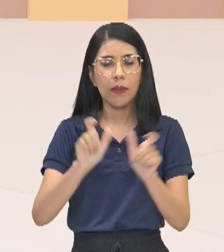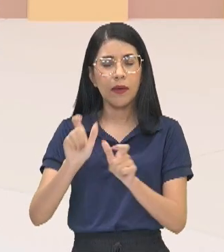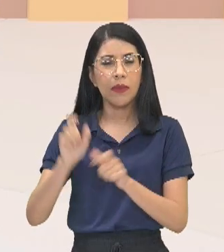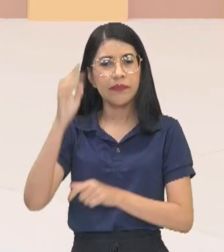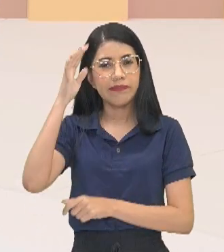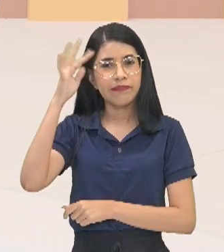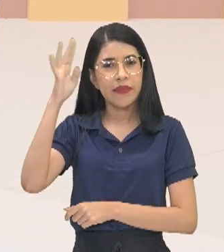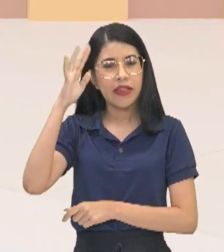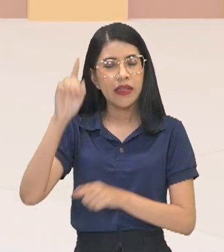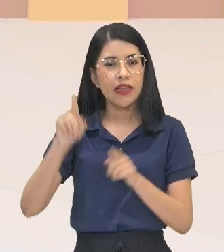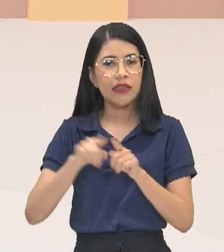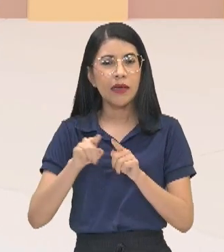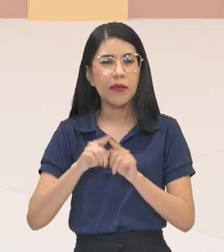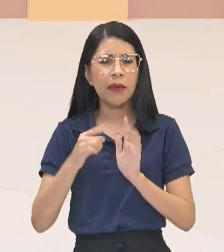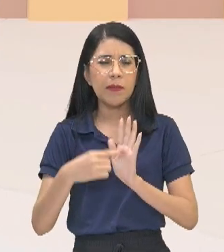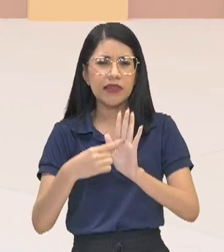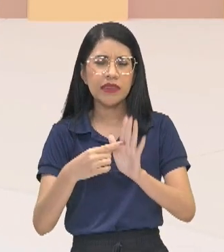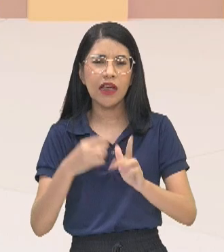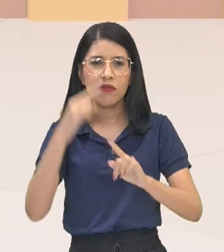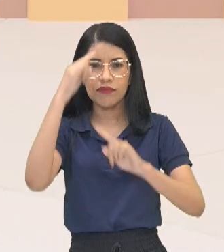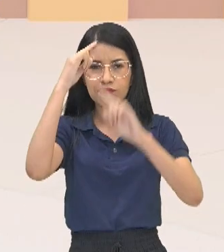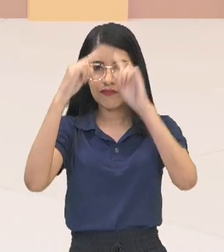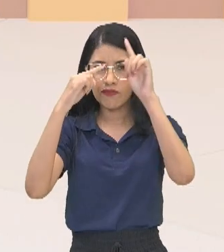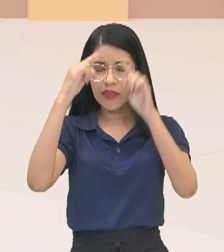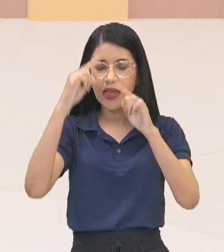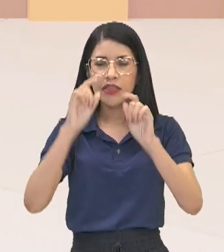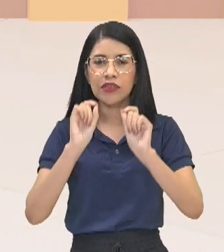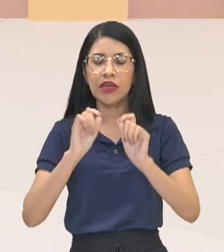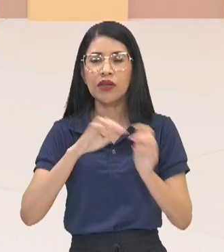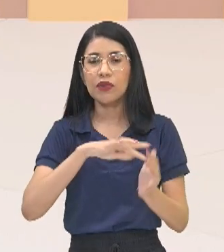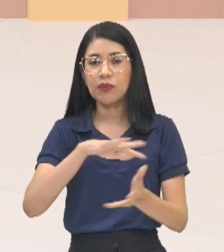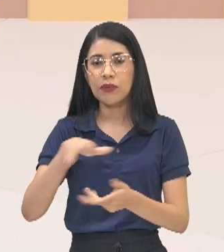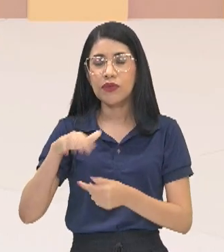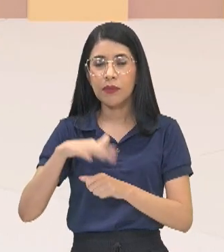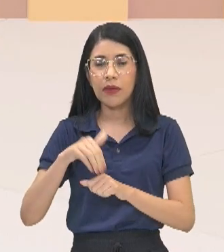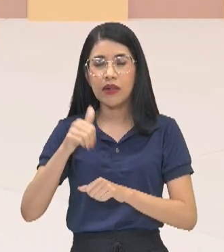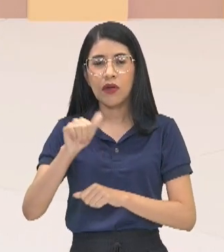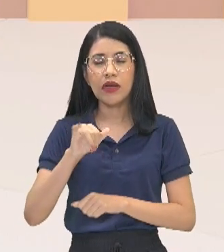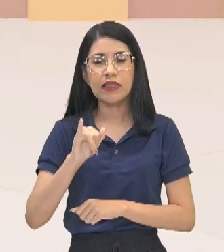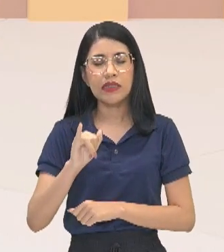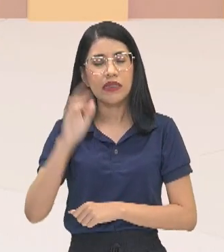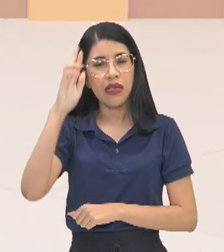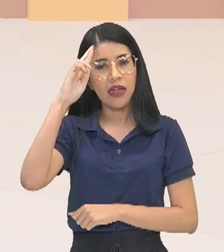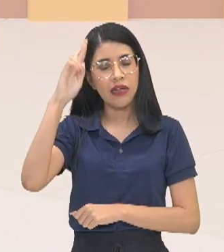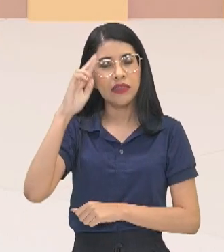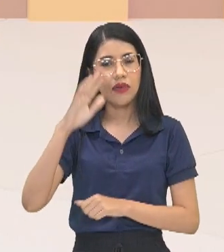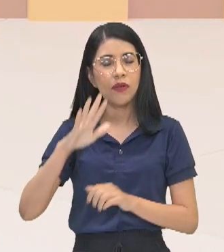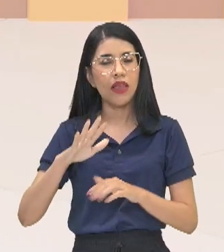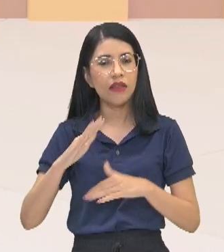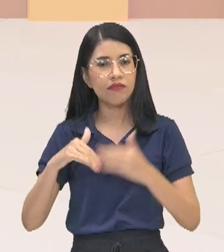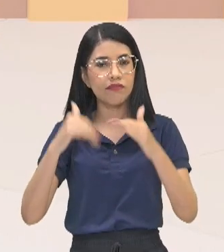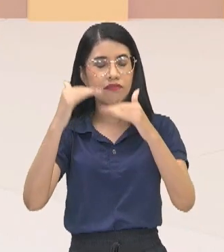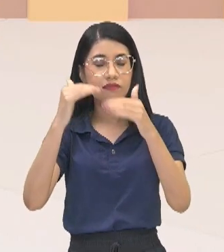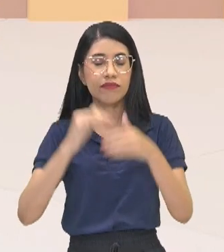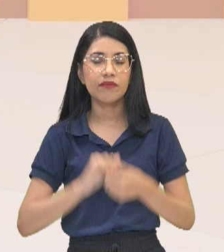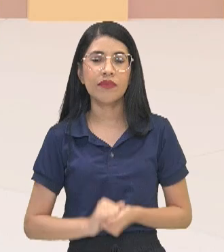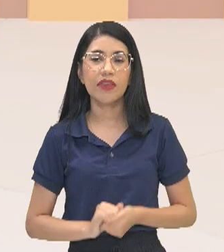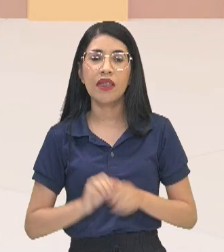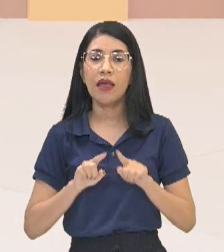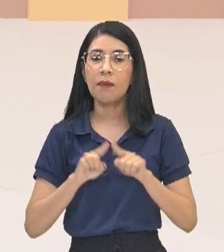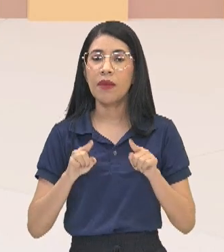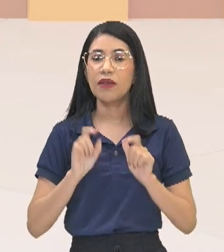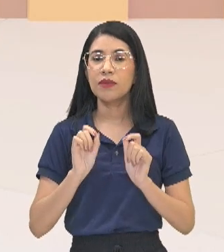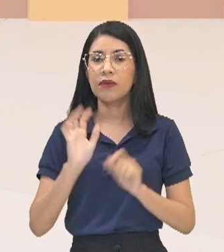suas ideias, né, de que nós teríamos um mundo melhor por causa do domínio da razão, né? Então, na verdade,